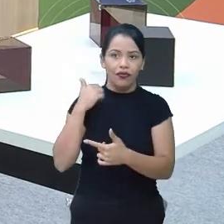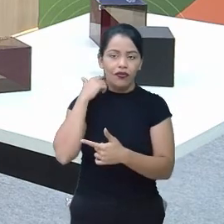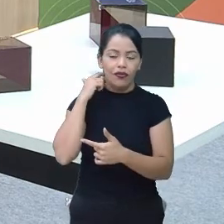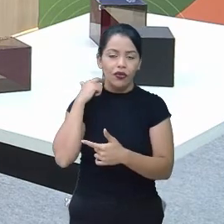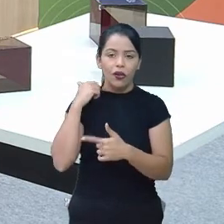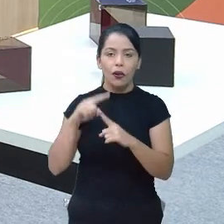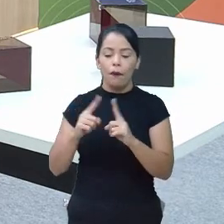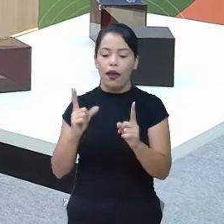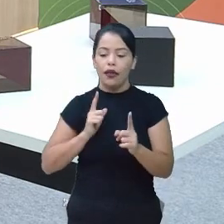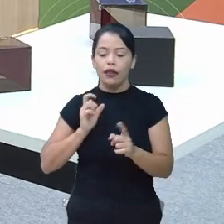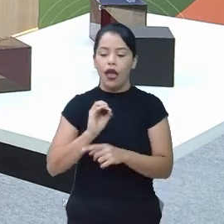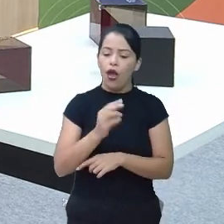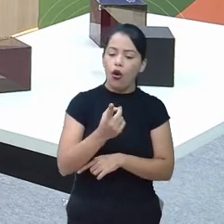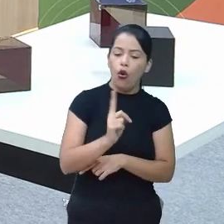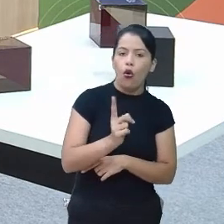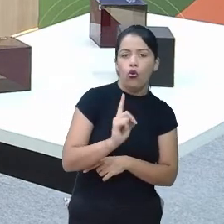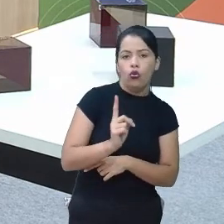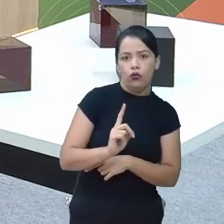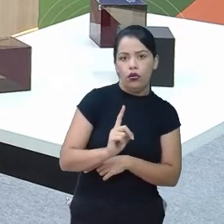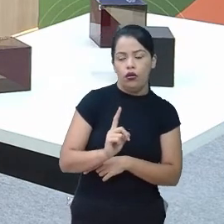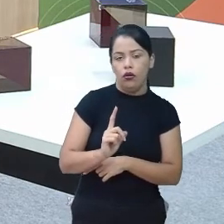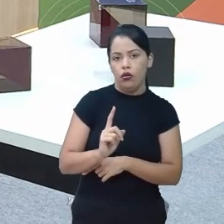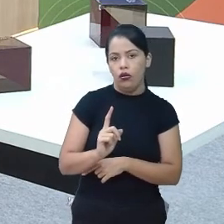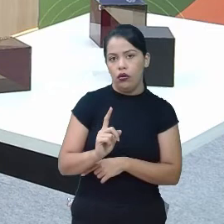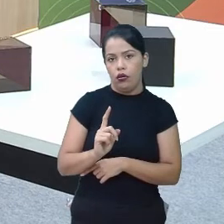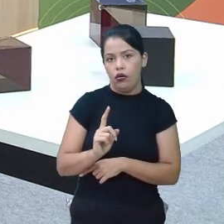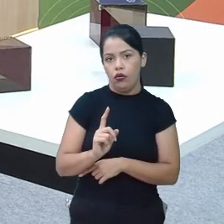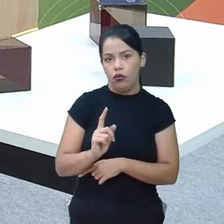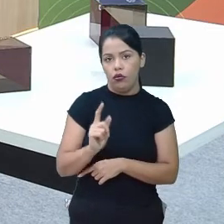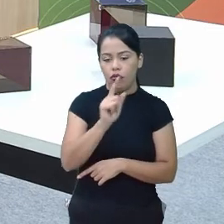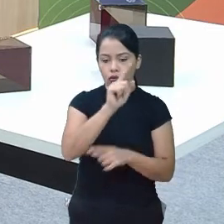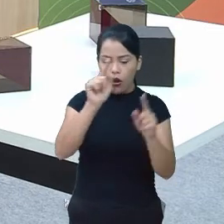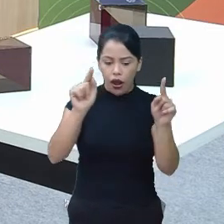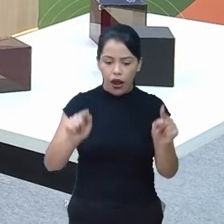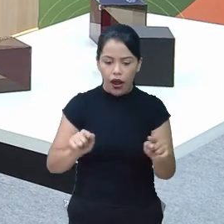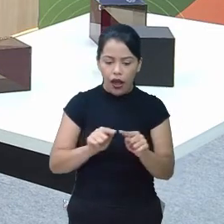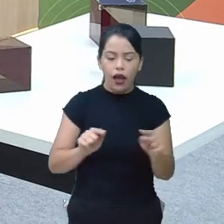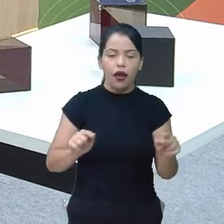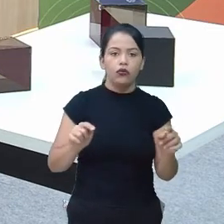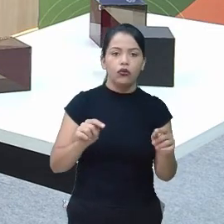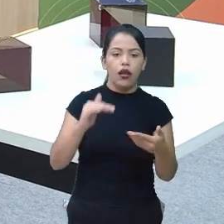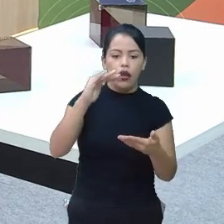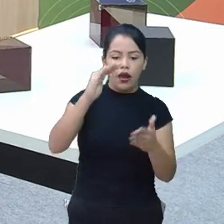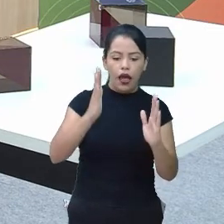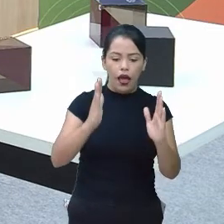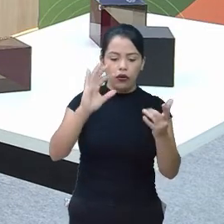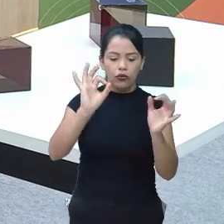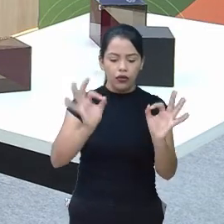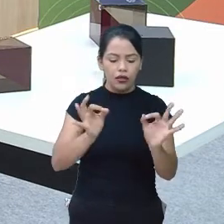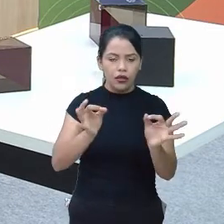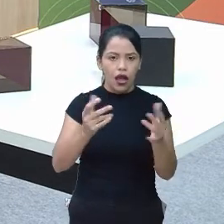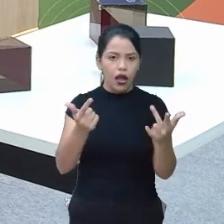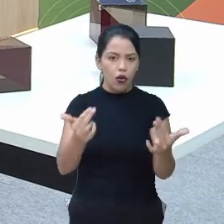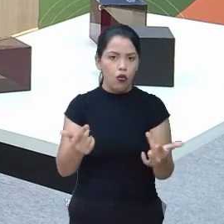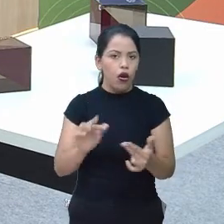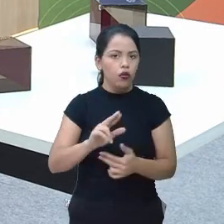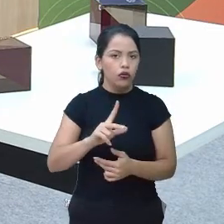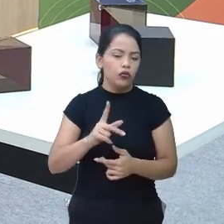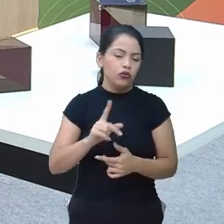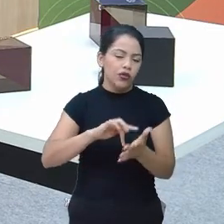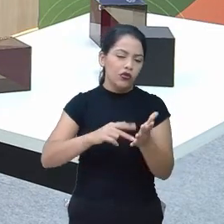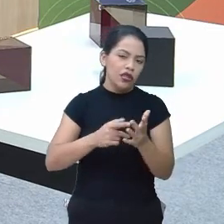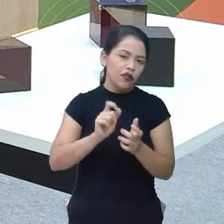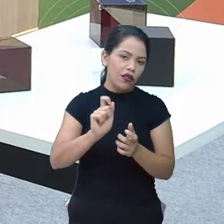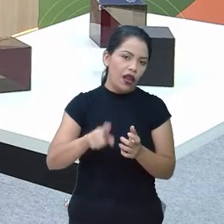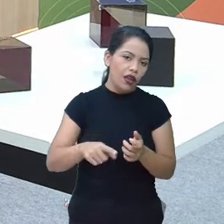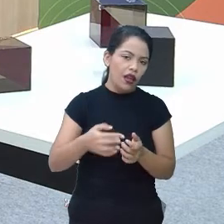não significa ser ou não retângulo. Ser retângulo tem que ter ângulos de 90 graus. E se, além disso, os lados